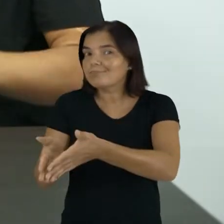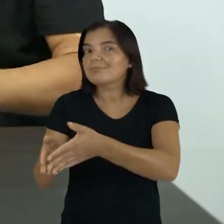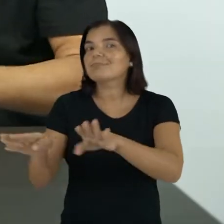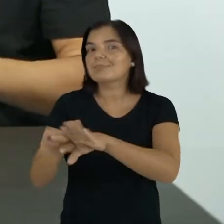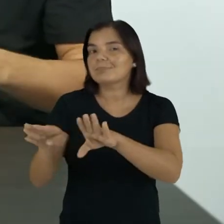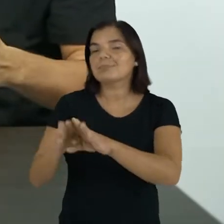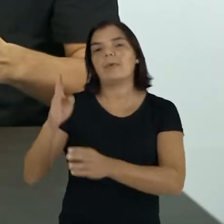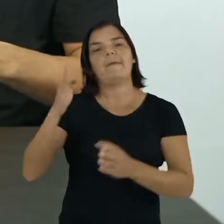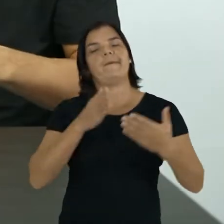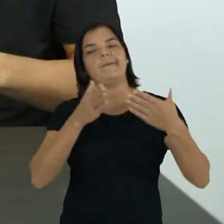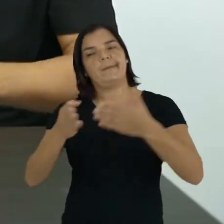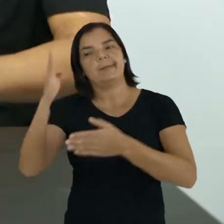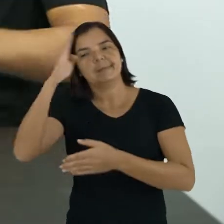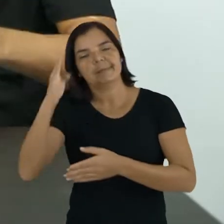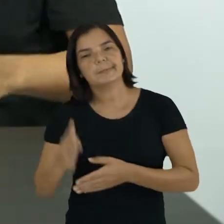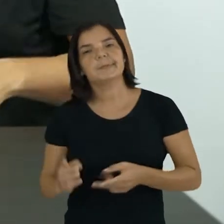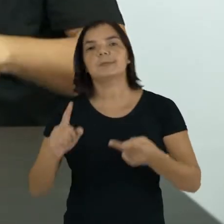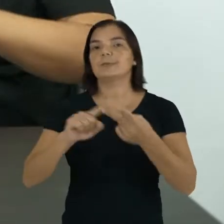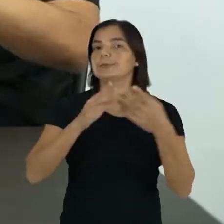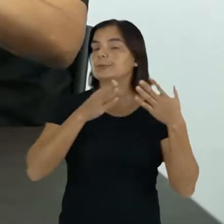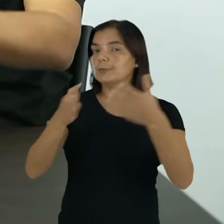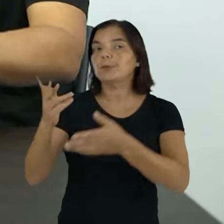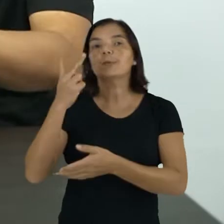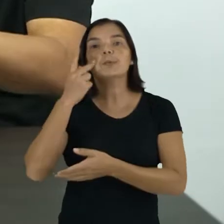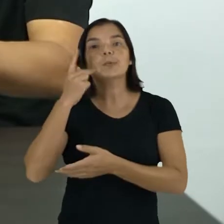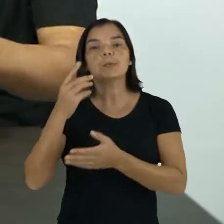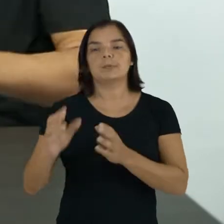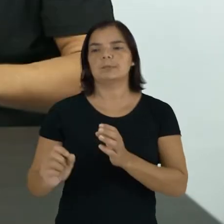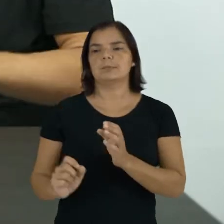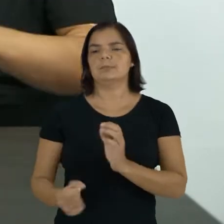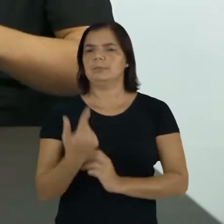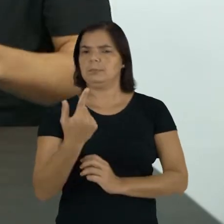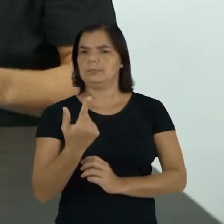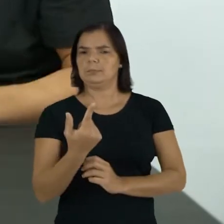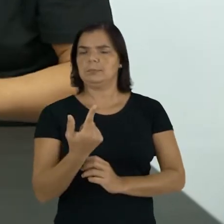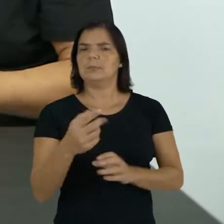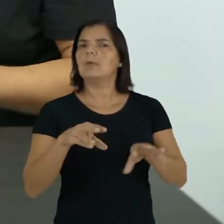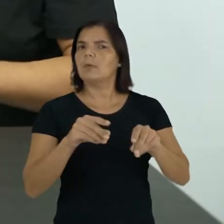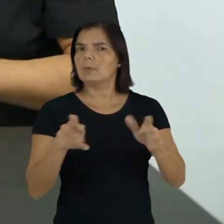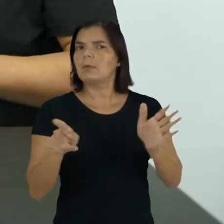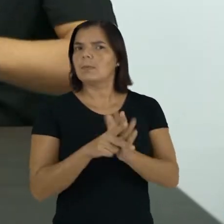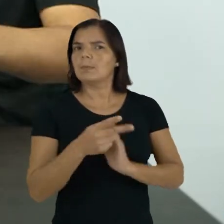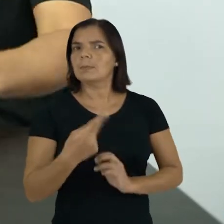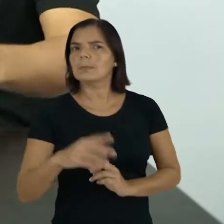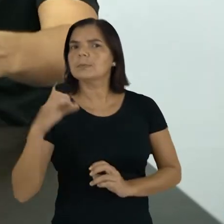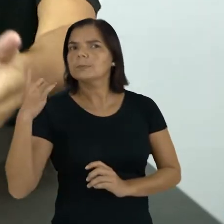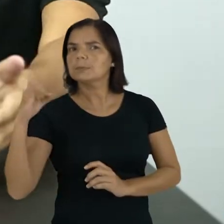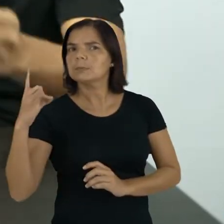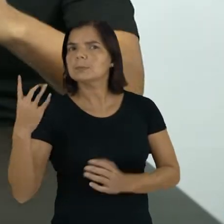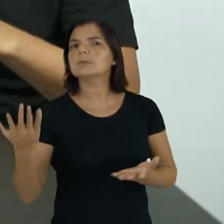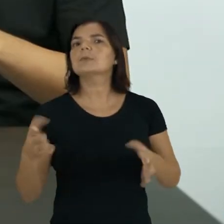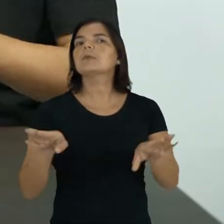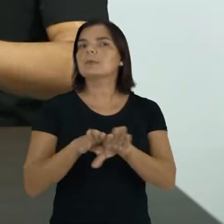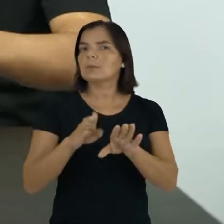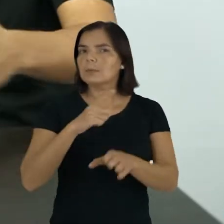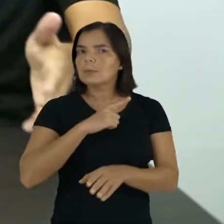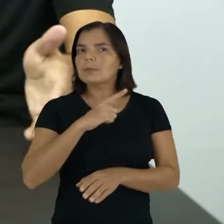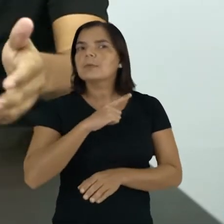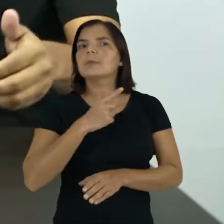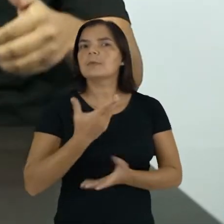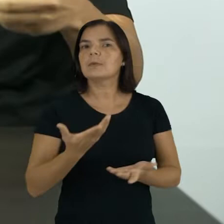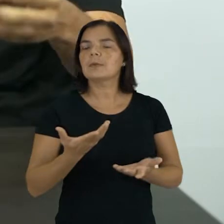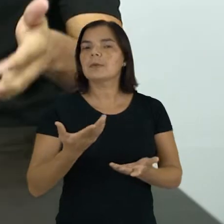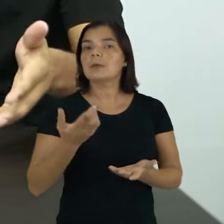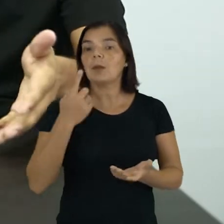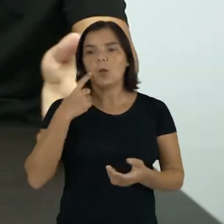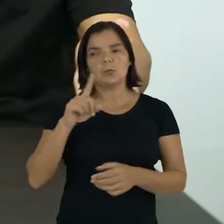chega o brasileiro, chega, né, os nordestinos, começa a dizer, opa, a terra é nossa, nós queremos ocupar essa terra. Ao mesmo tempo, tinha os bolivianos que estavam